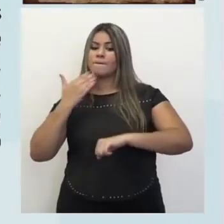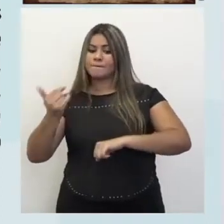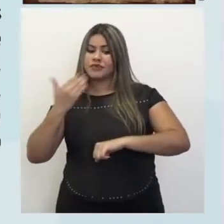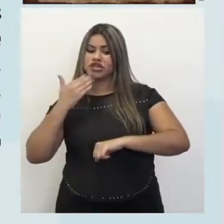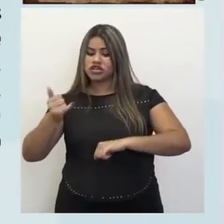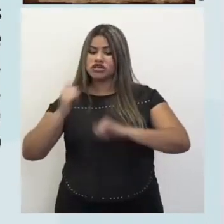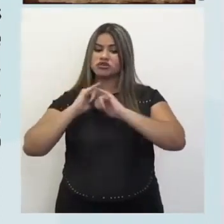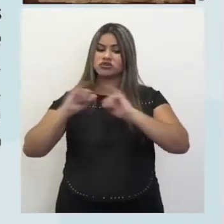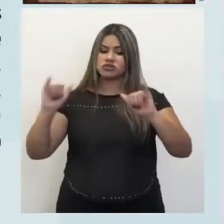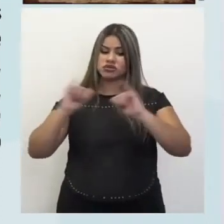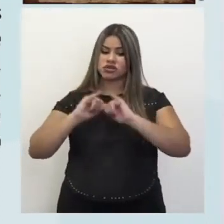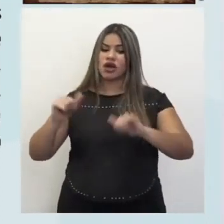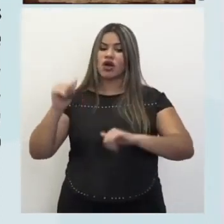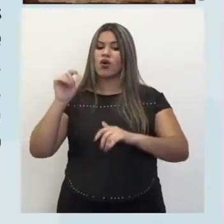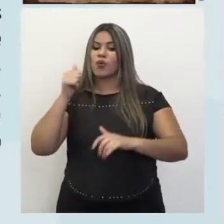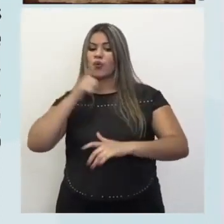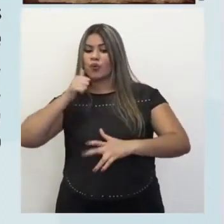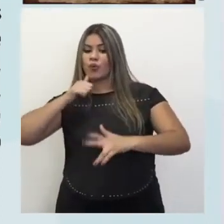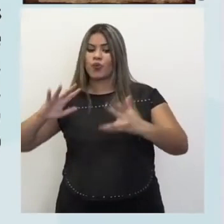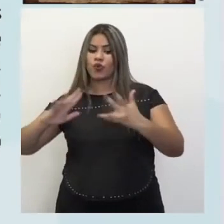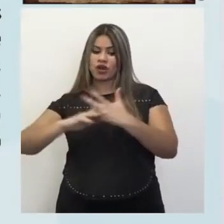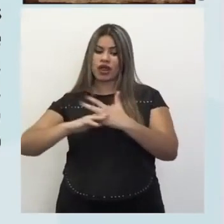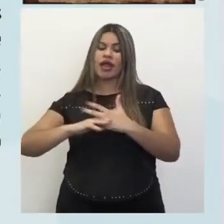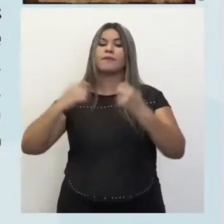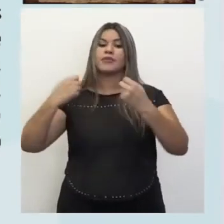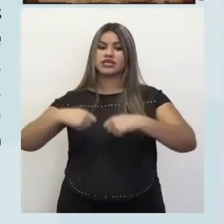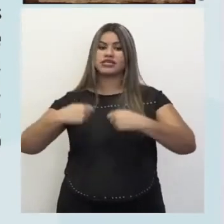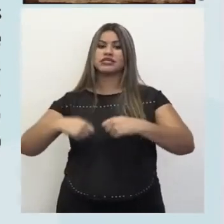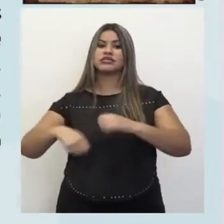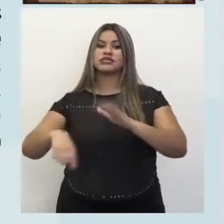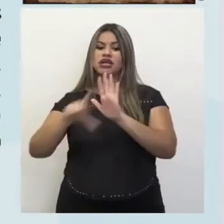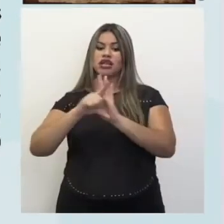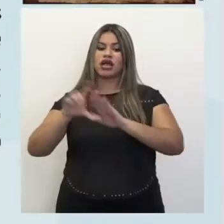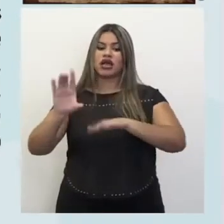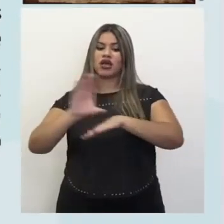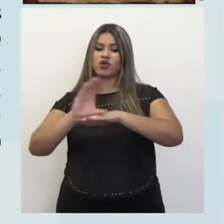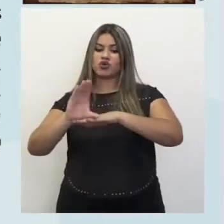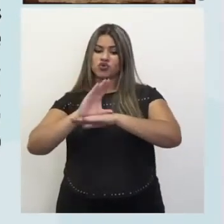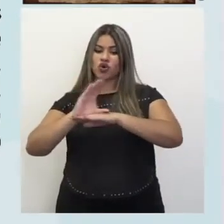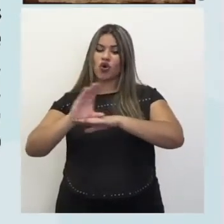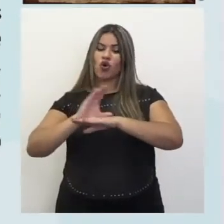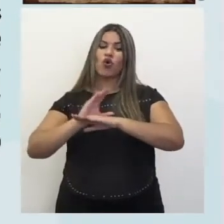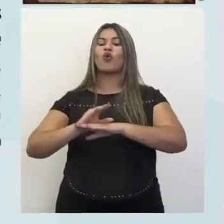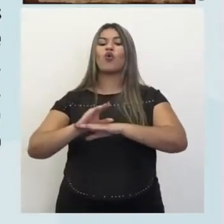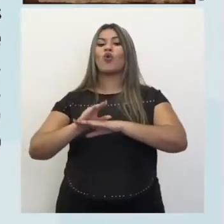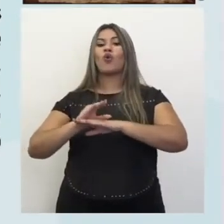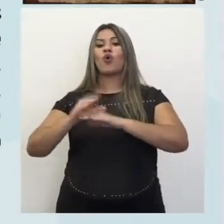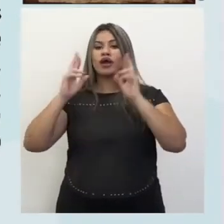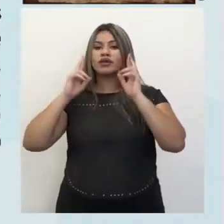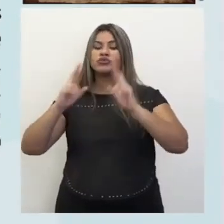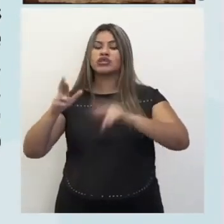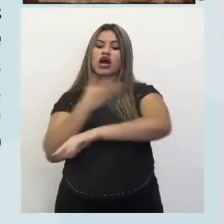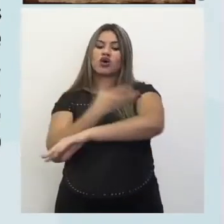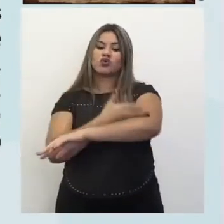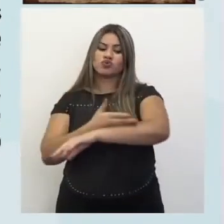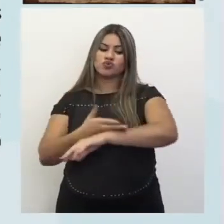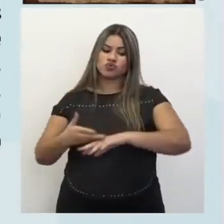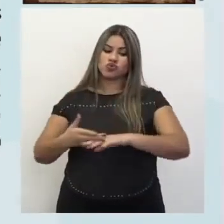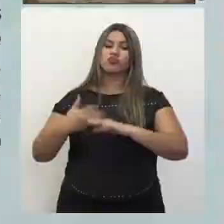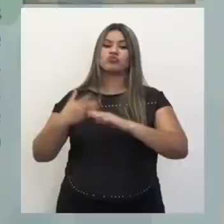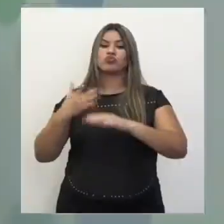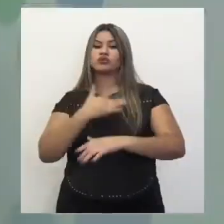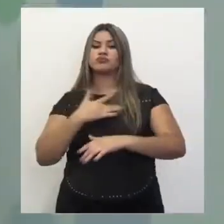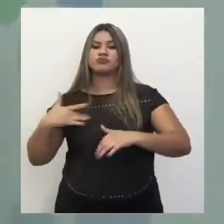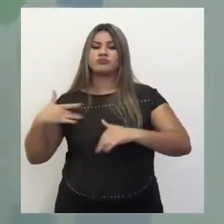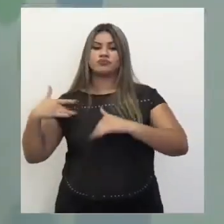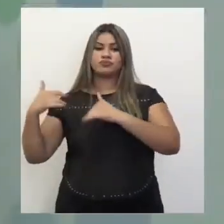cidadãs devem sempre respeitar a Constituição, os bons costumes e o bem-estar em geral. Veja que a Olímpia ela traz para a gente